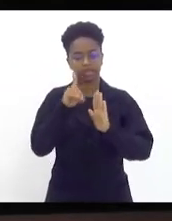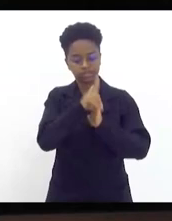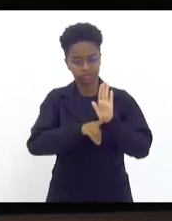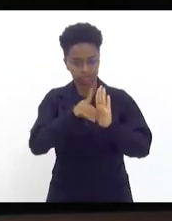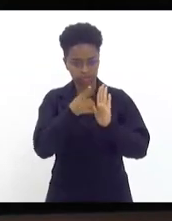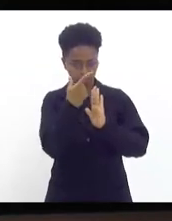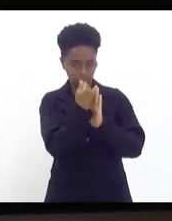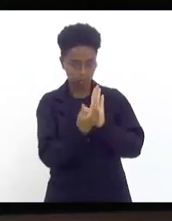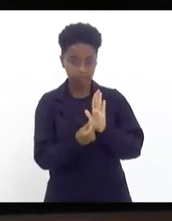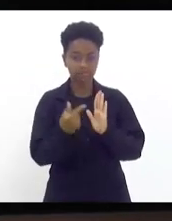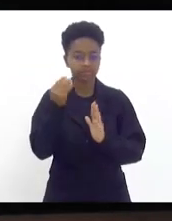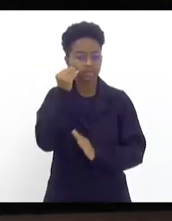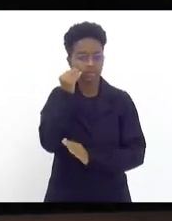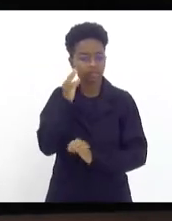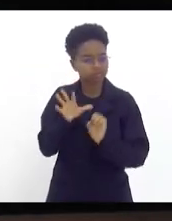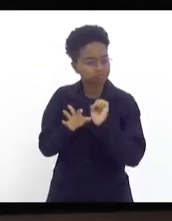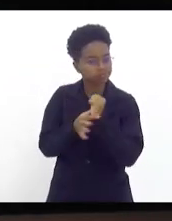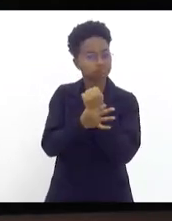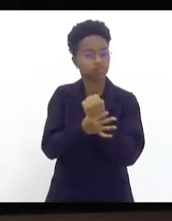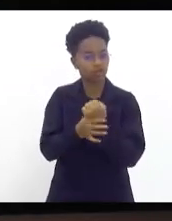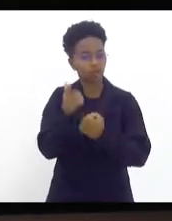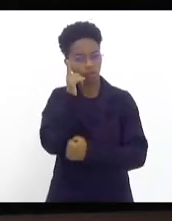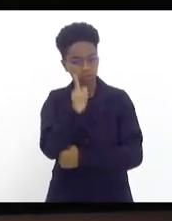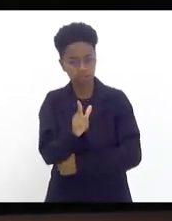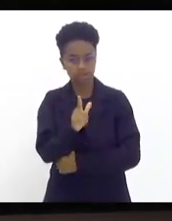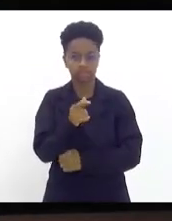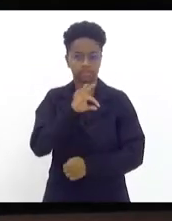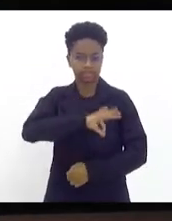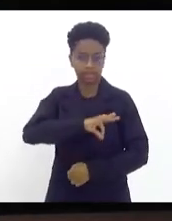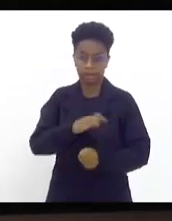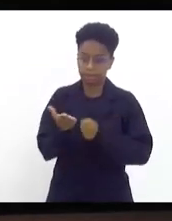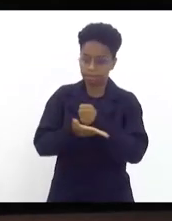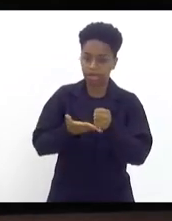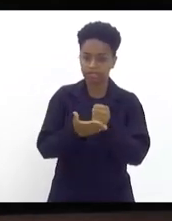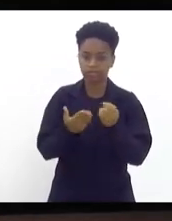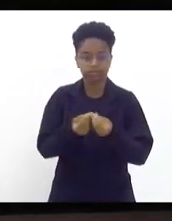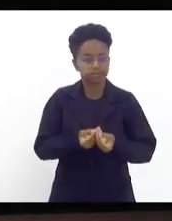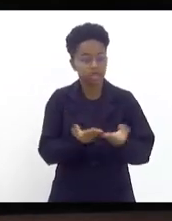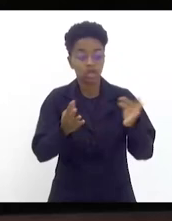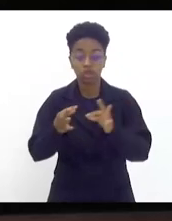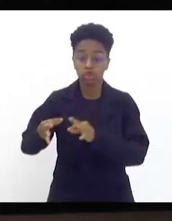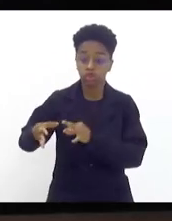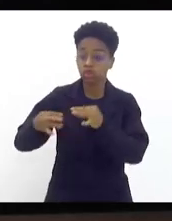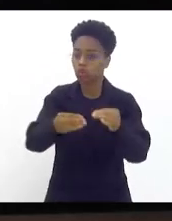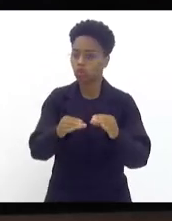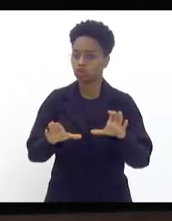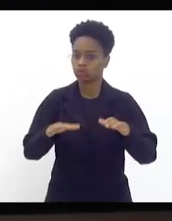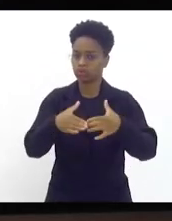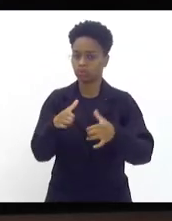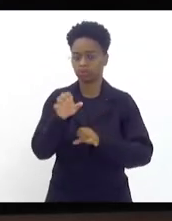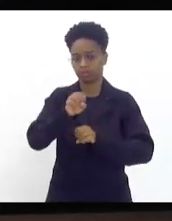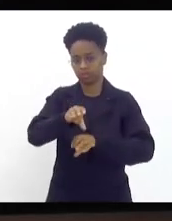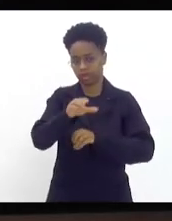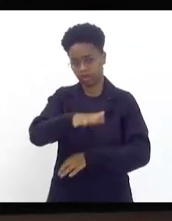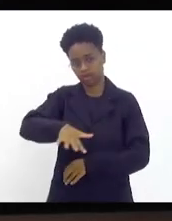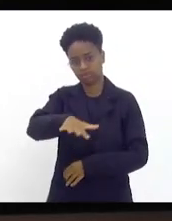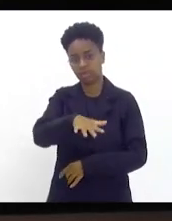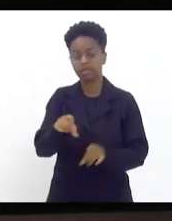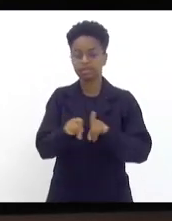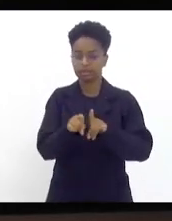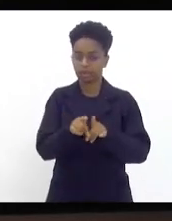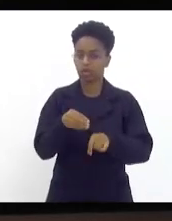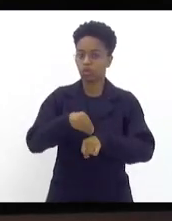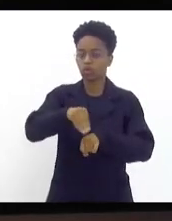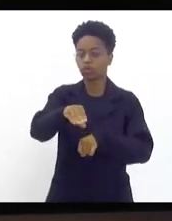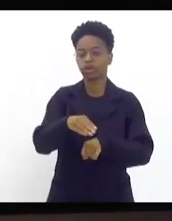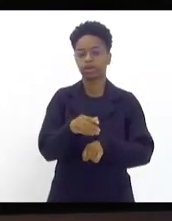para garantir que o piso seja base salarial para toda categoria E protocolei também uma uma